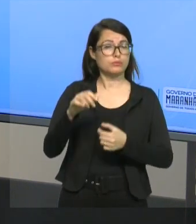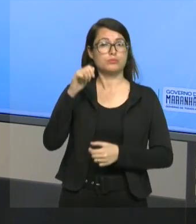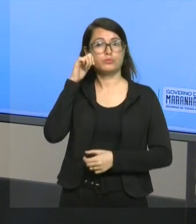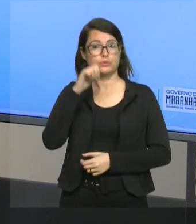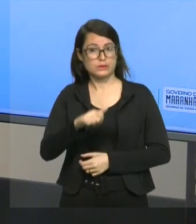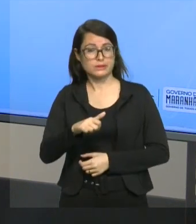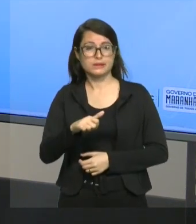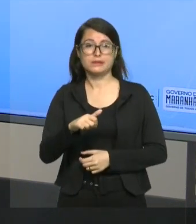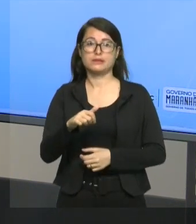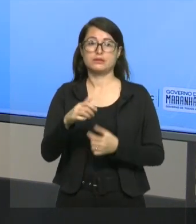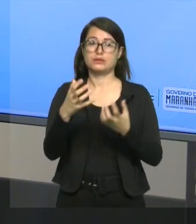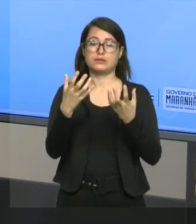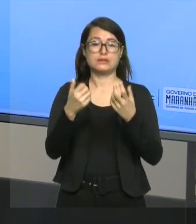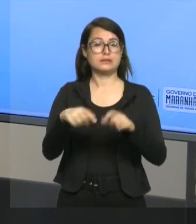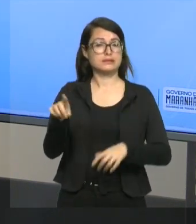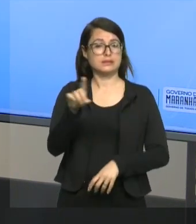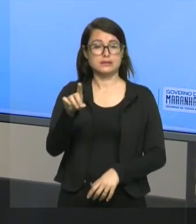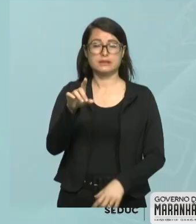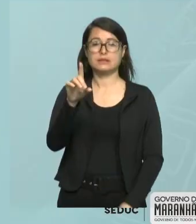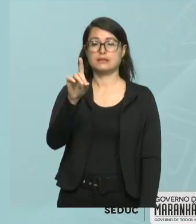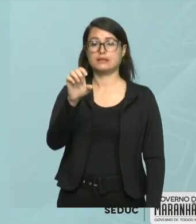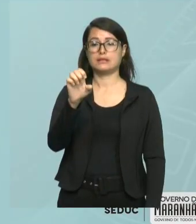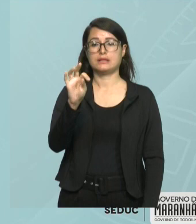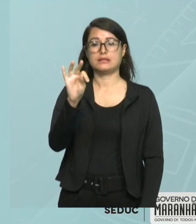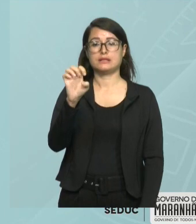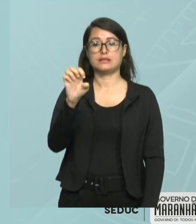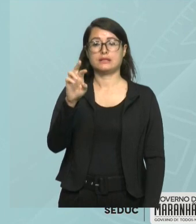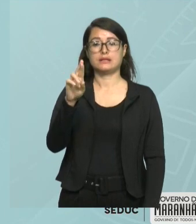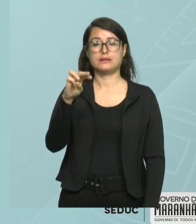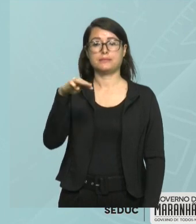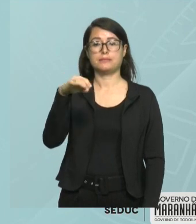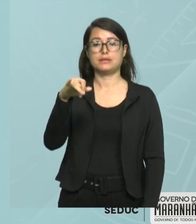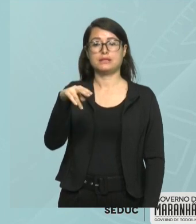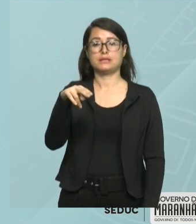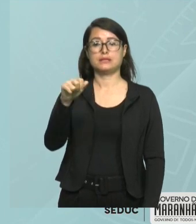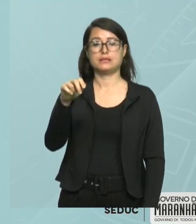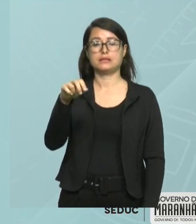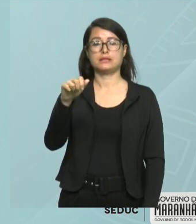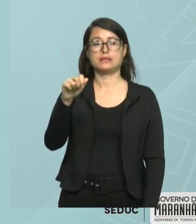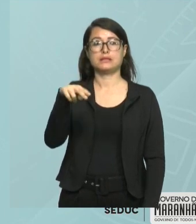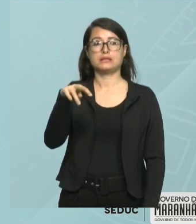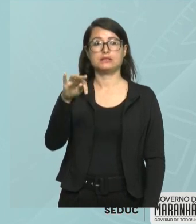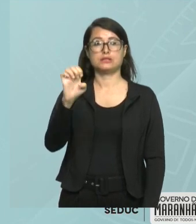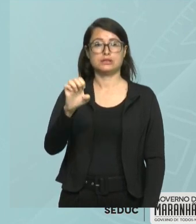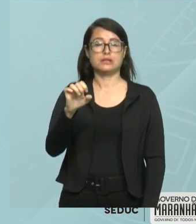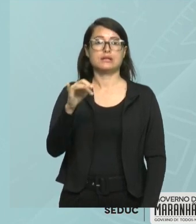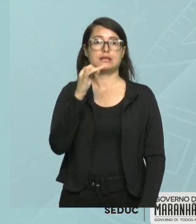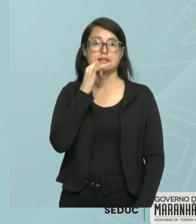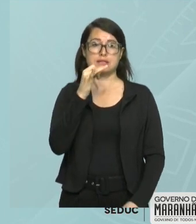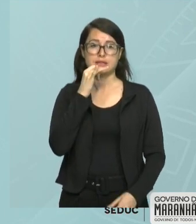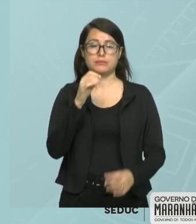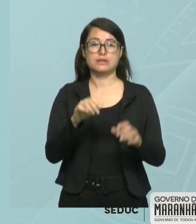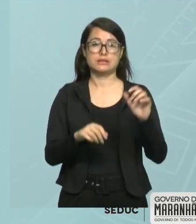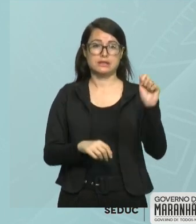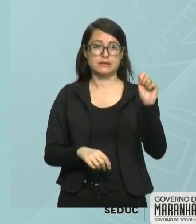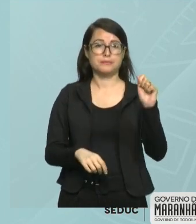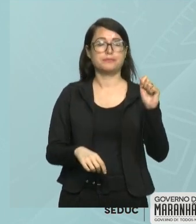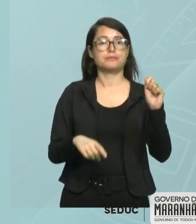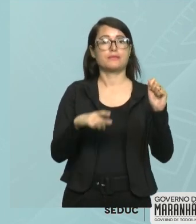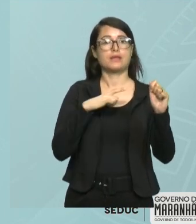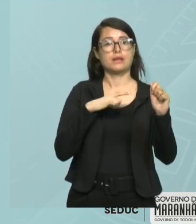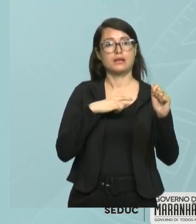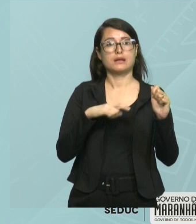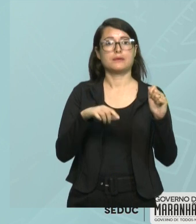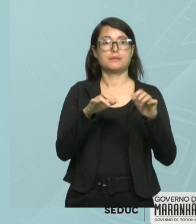aceitam determinantes. Letra A, pianista, estudante, criança.